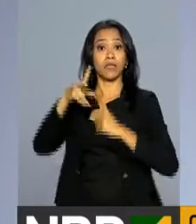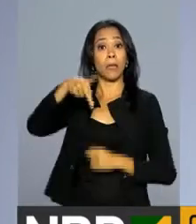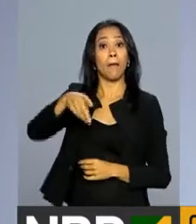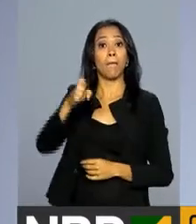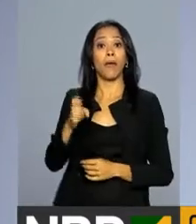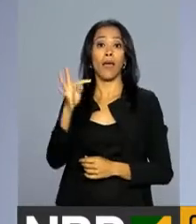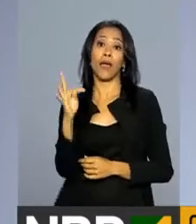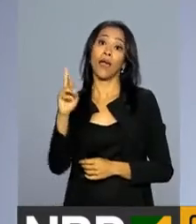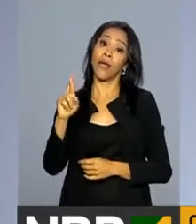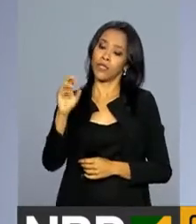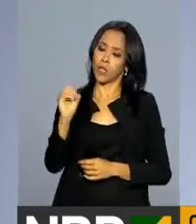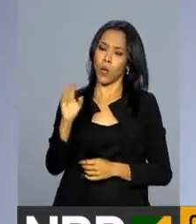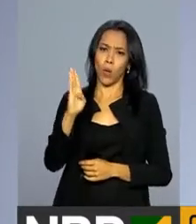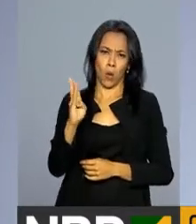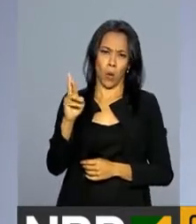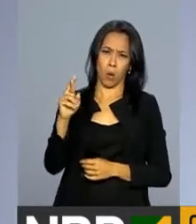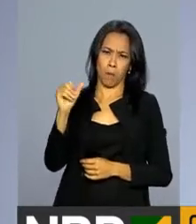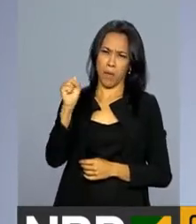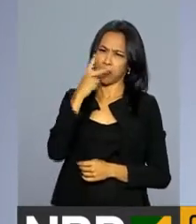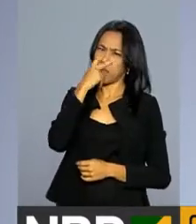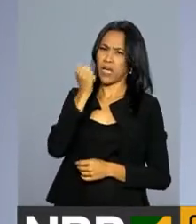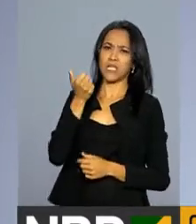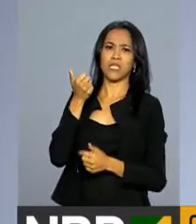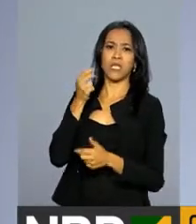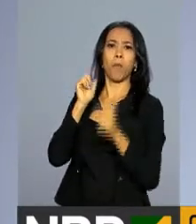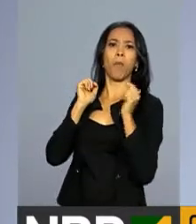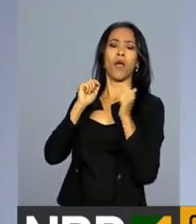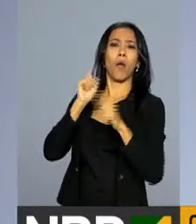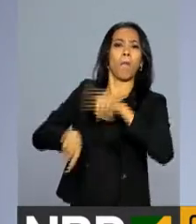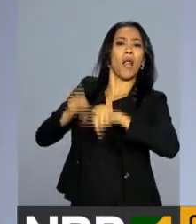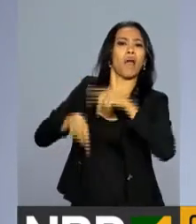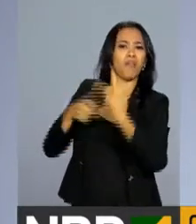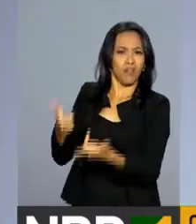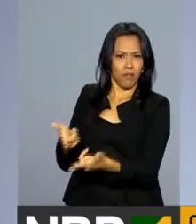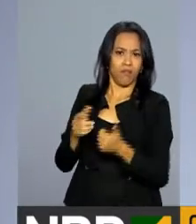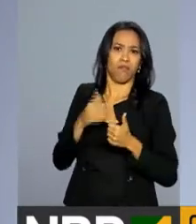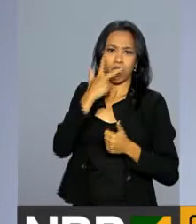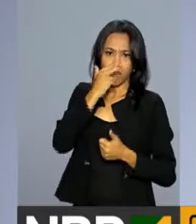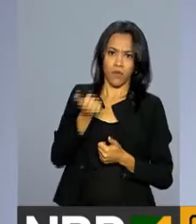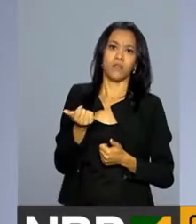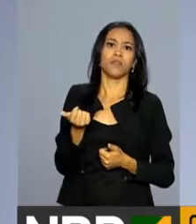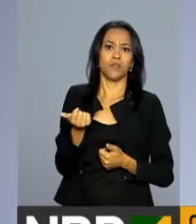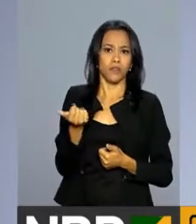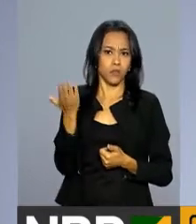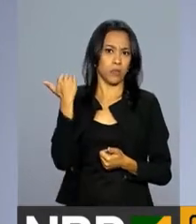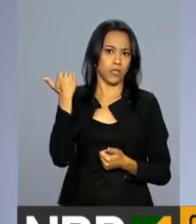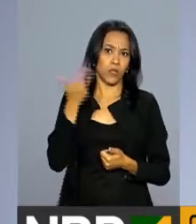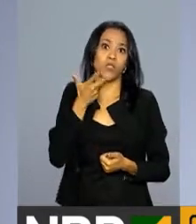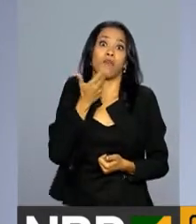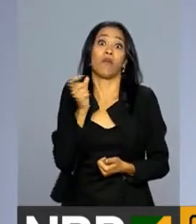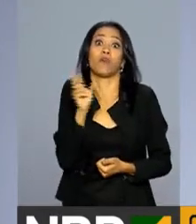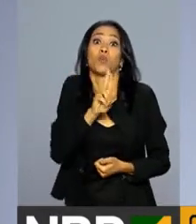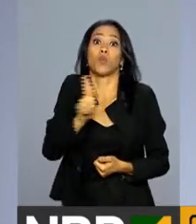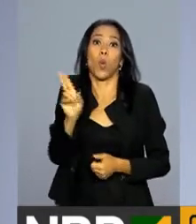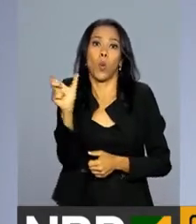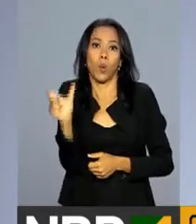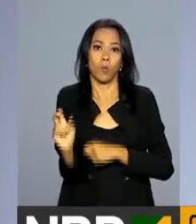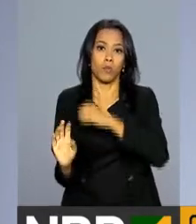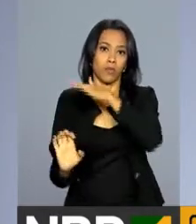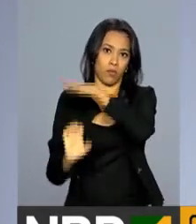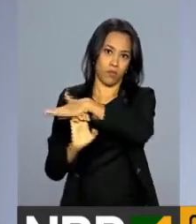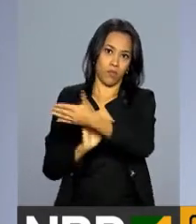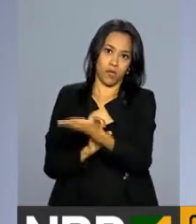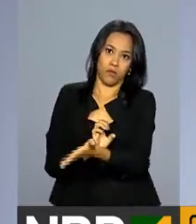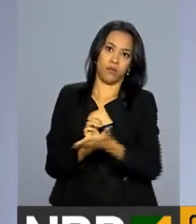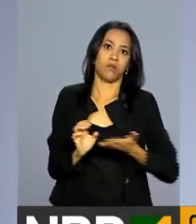é provar isso significava quase uma de rui são do sistema econômico referente óleo